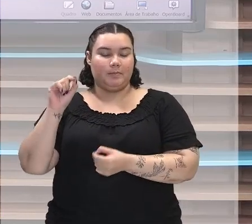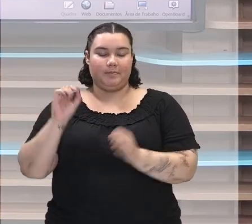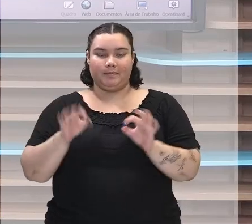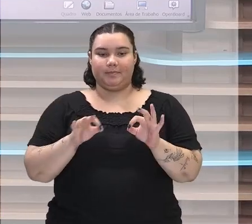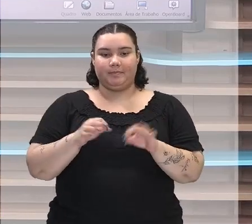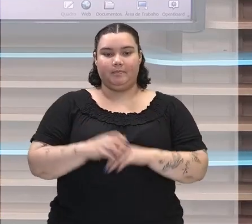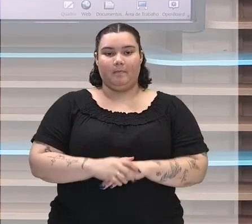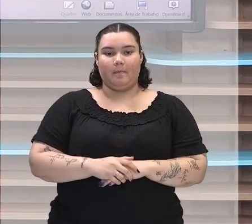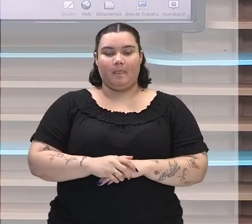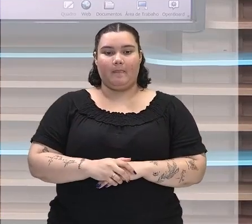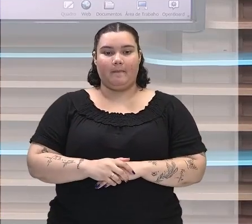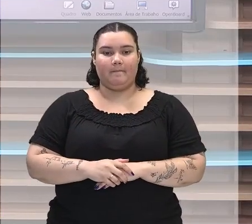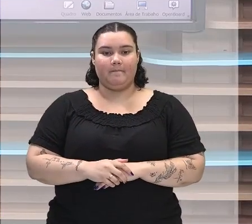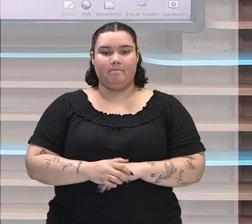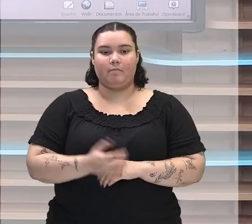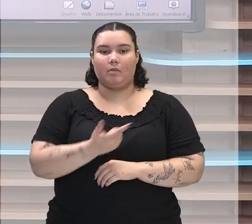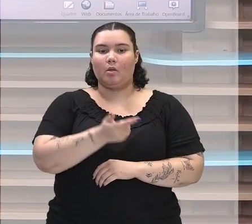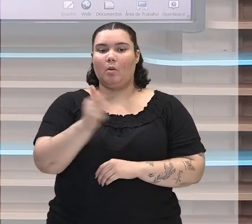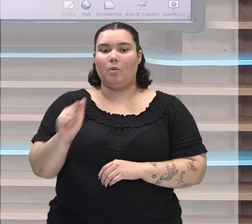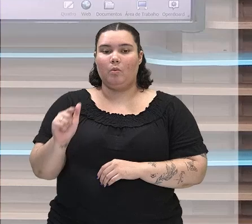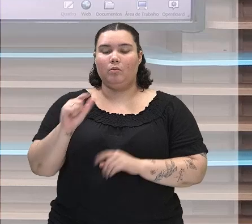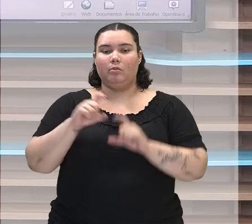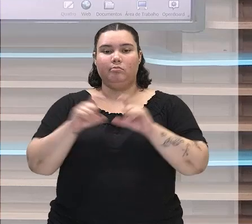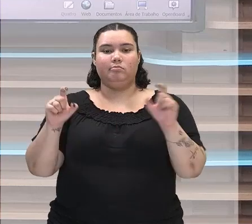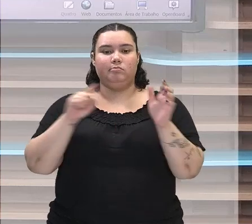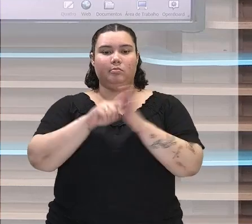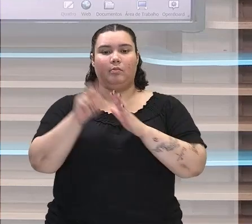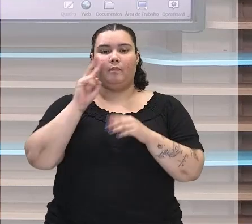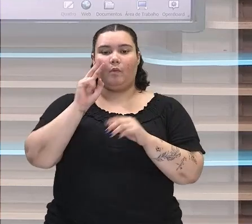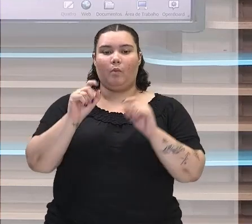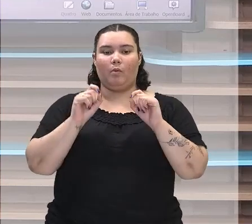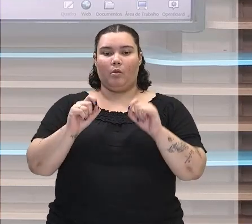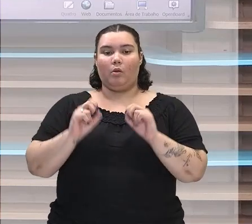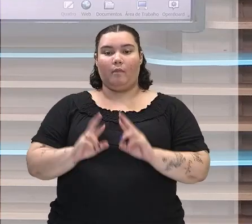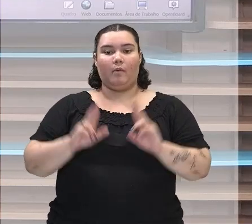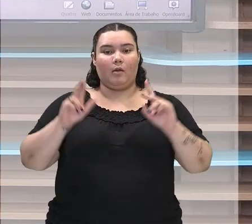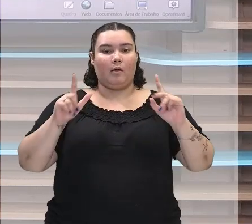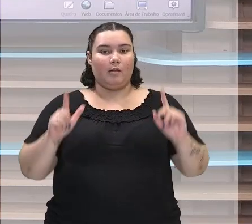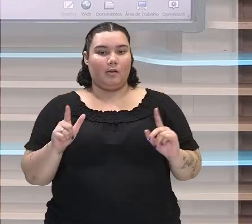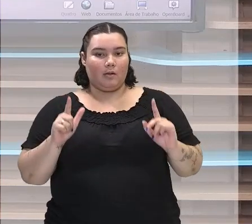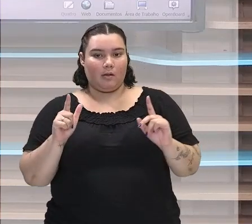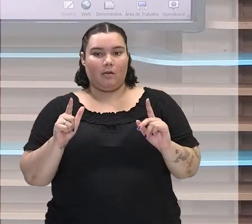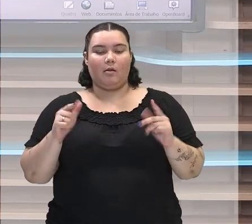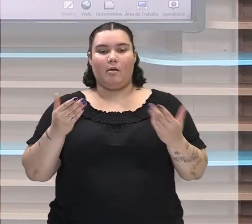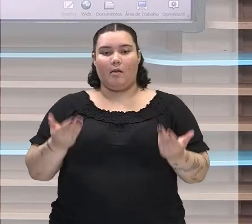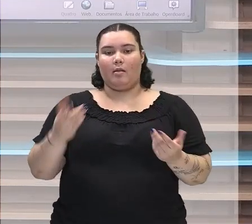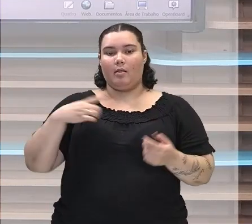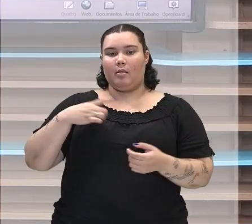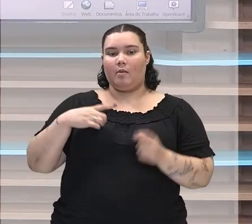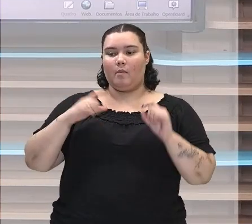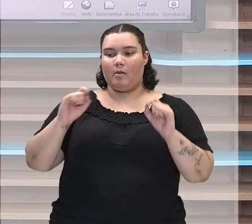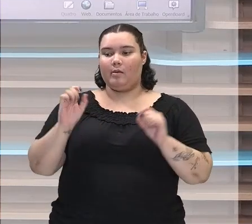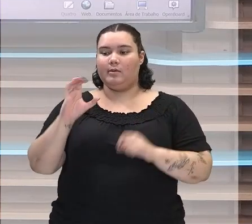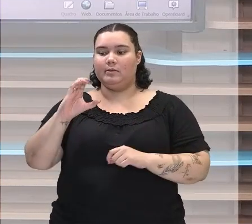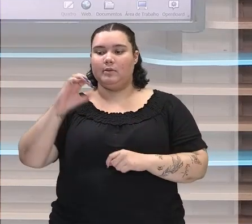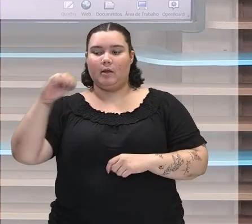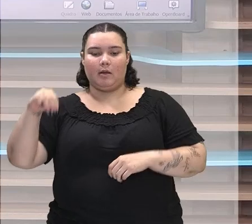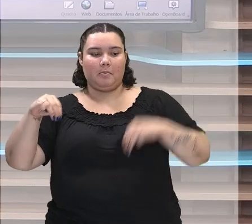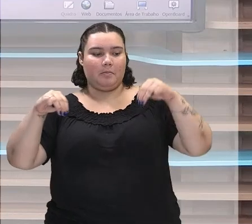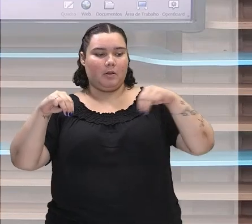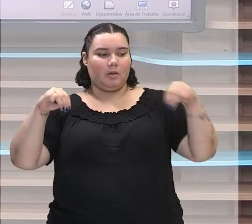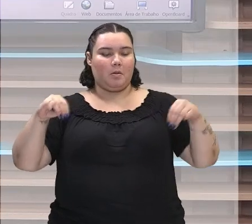E na outra questão, a gente viu já unidades de medidas diferentes, que a gente tinha que padronizar tudo